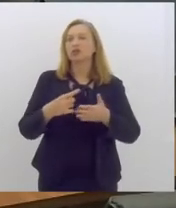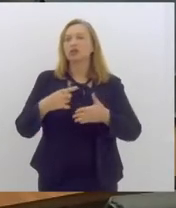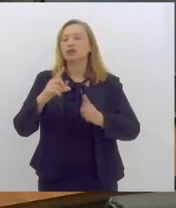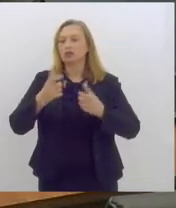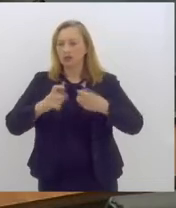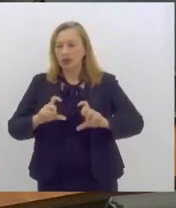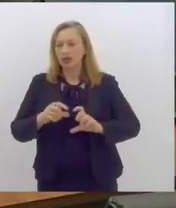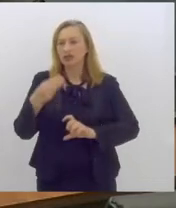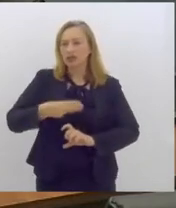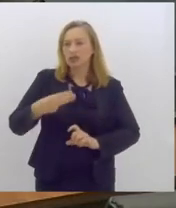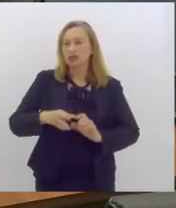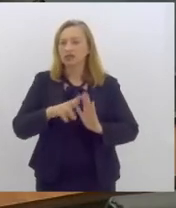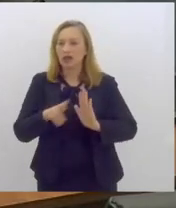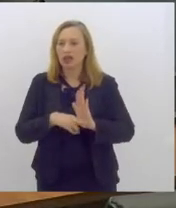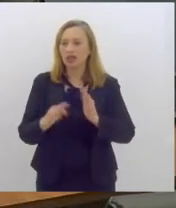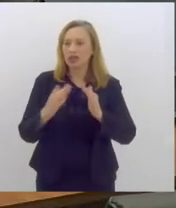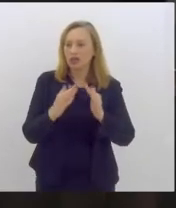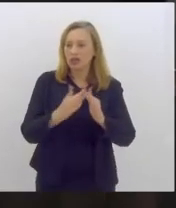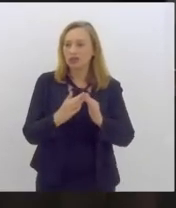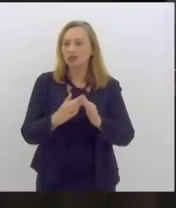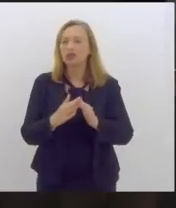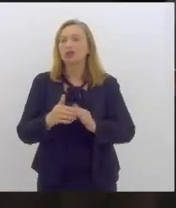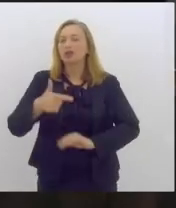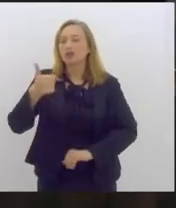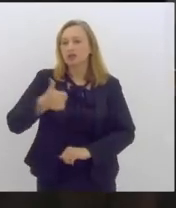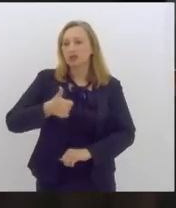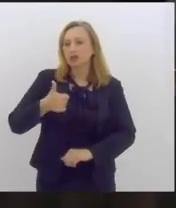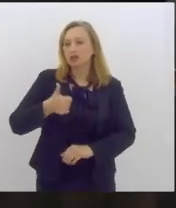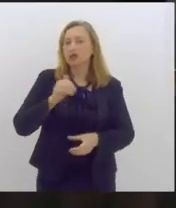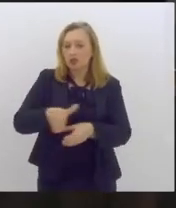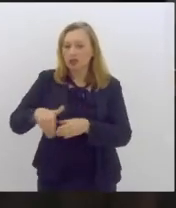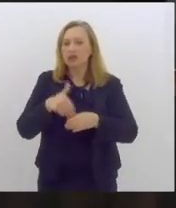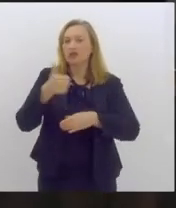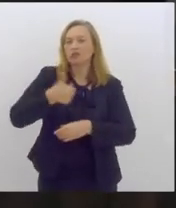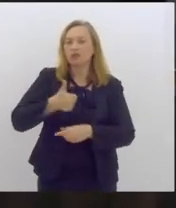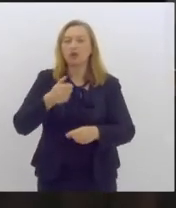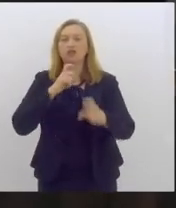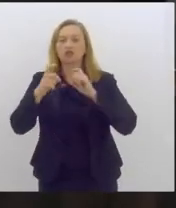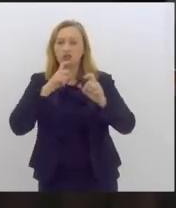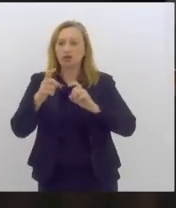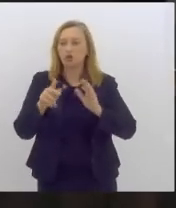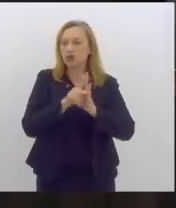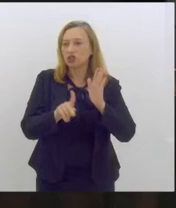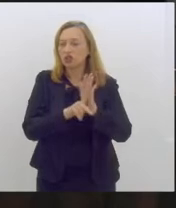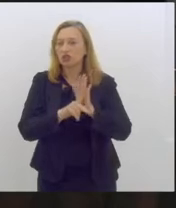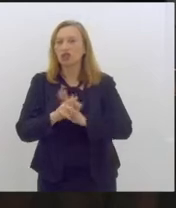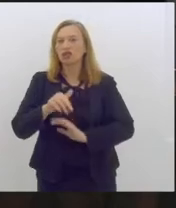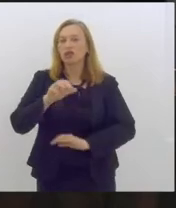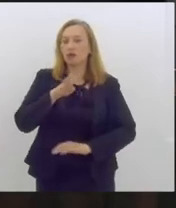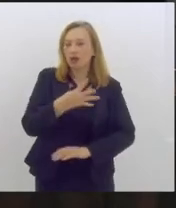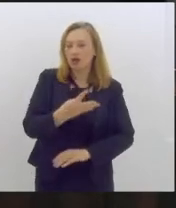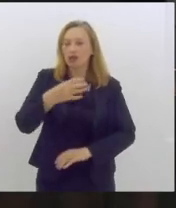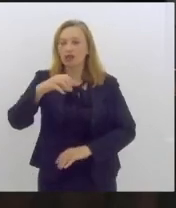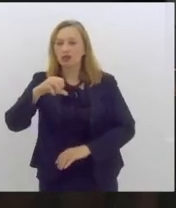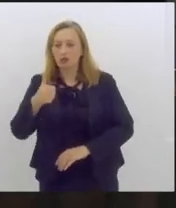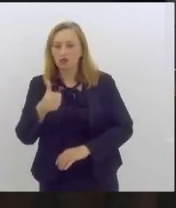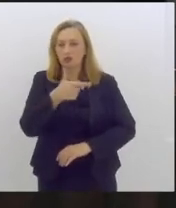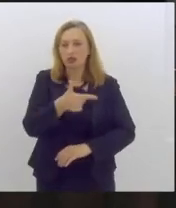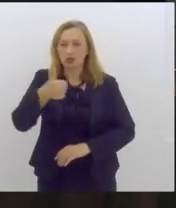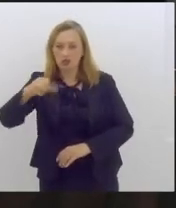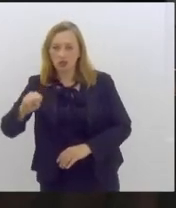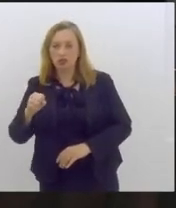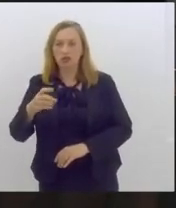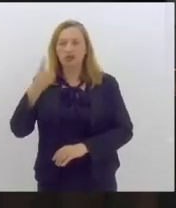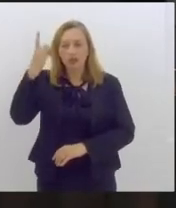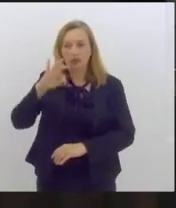artigo 47 do Regimento Interno em tramitação ordinária em votação em primeira discussão projeto de lei 4185 de 18 de